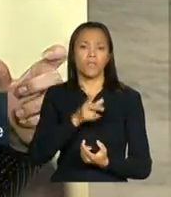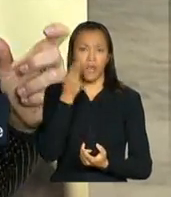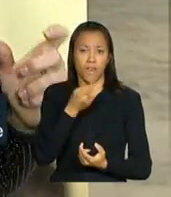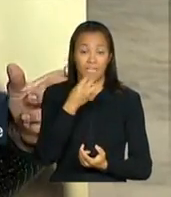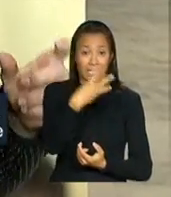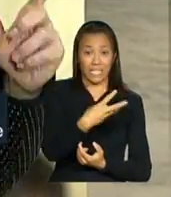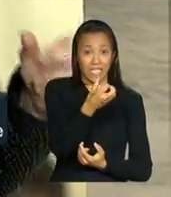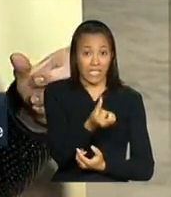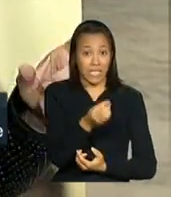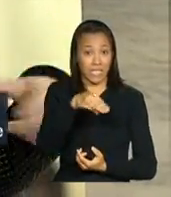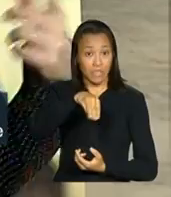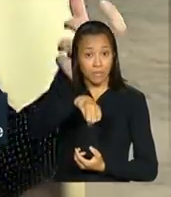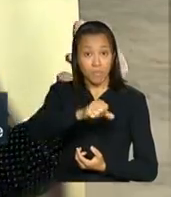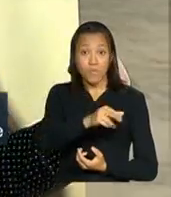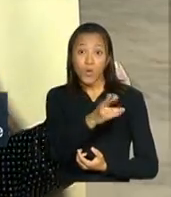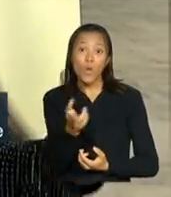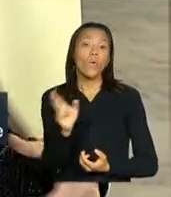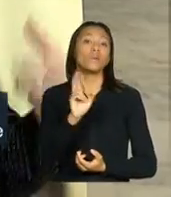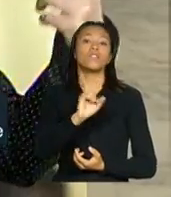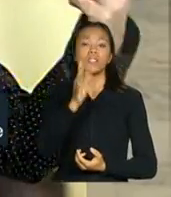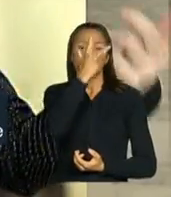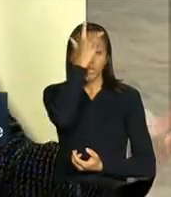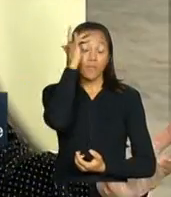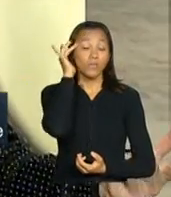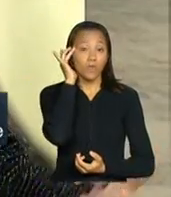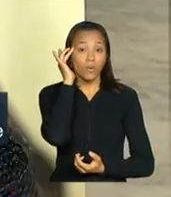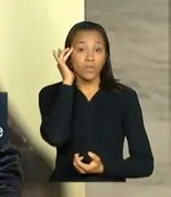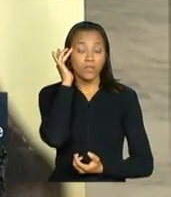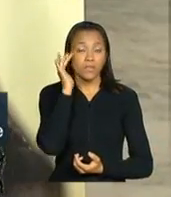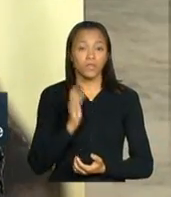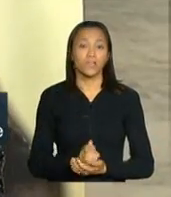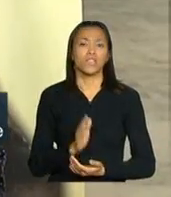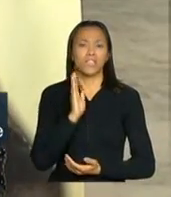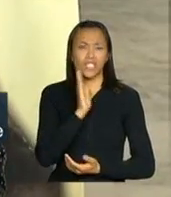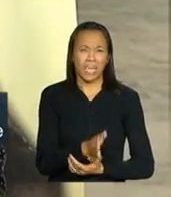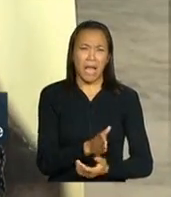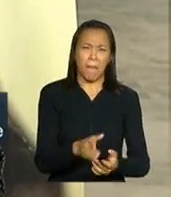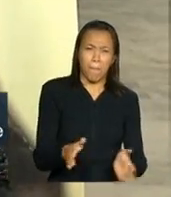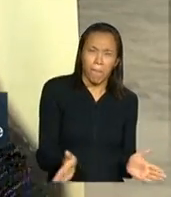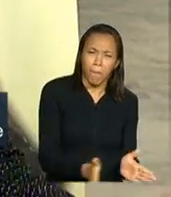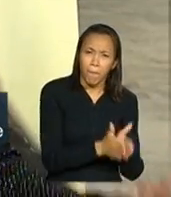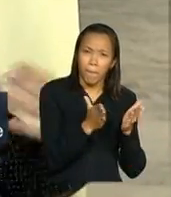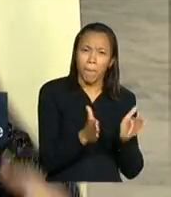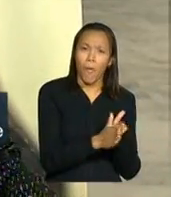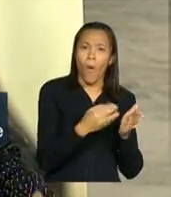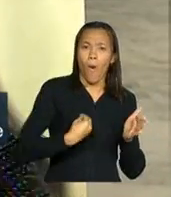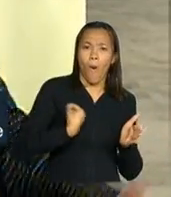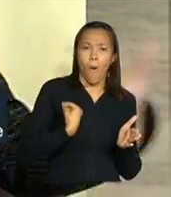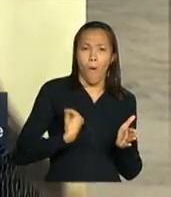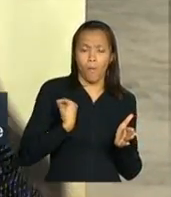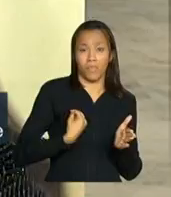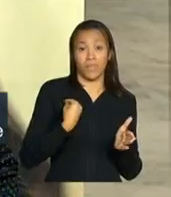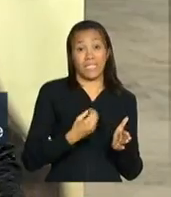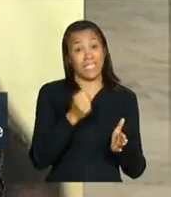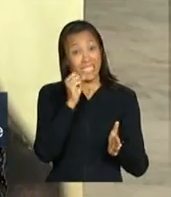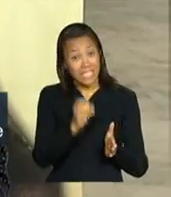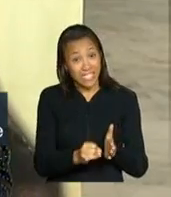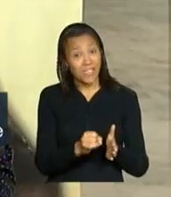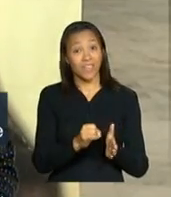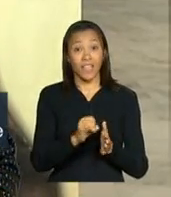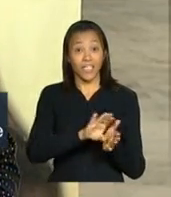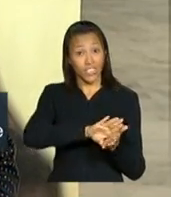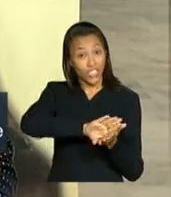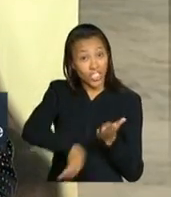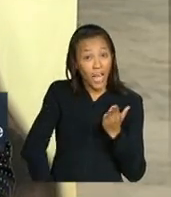36 milhões de pessoas são extremamente pobres e ficariam extremamente pobres se a gente